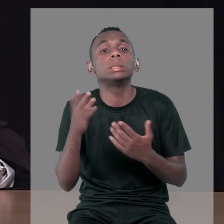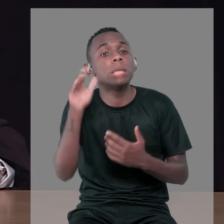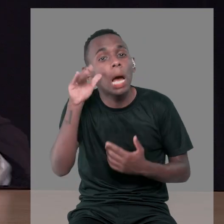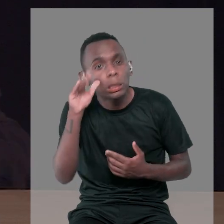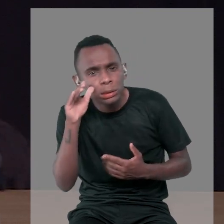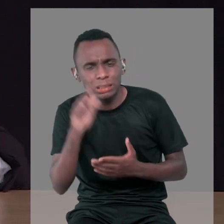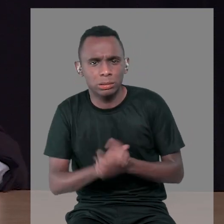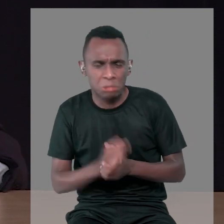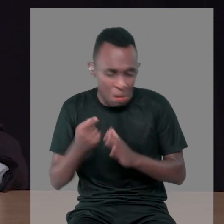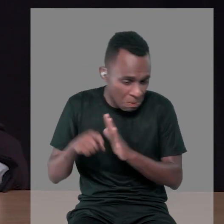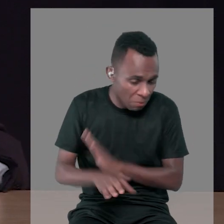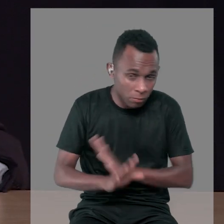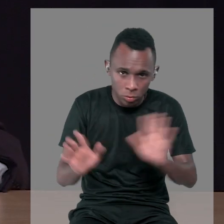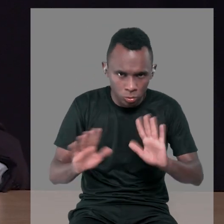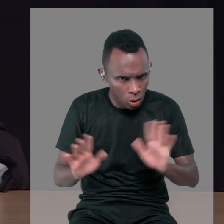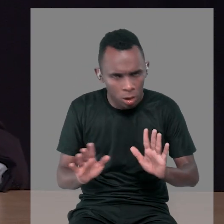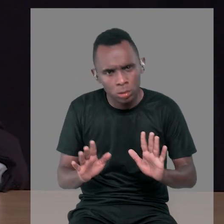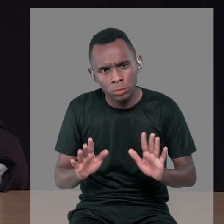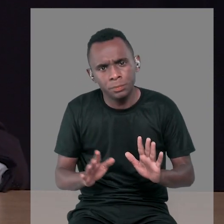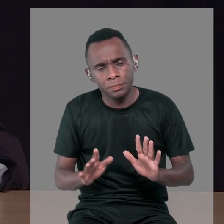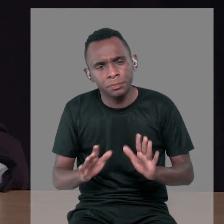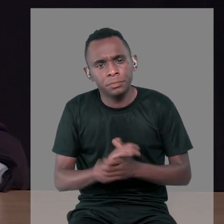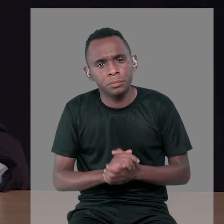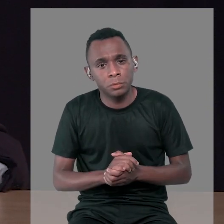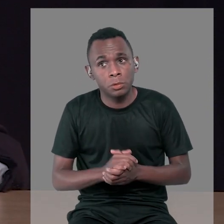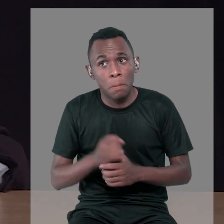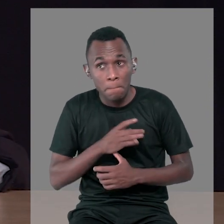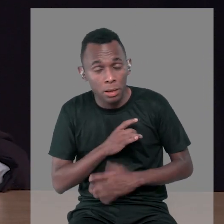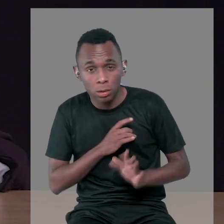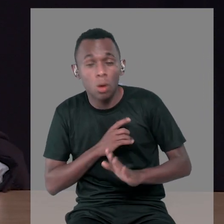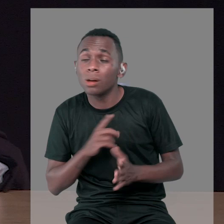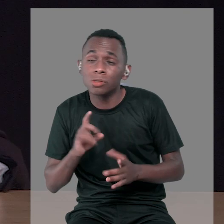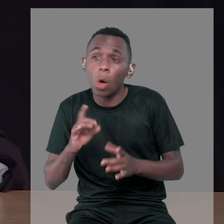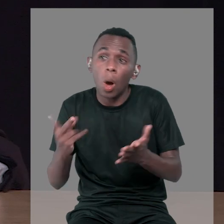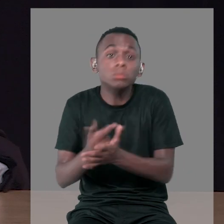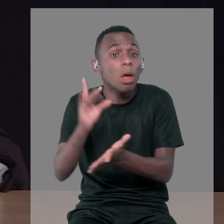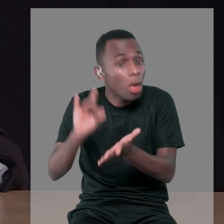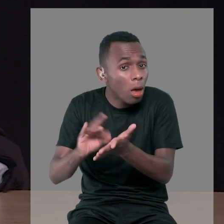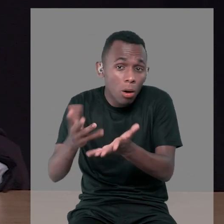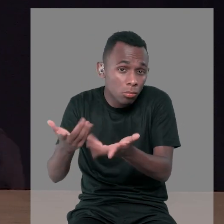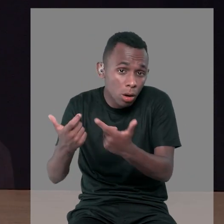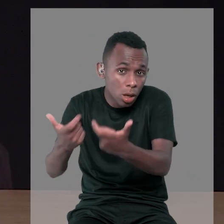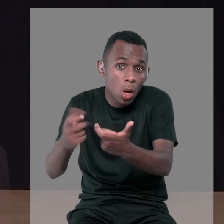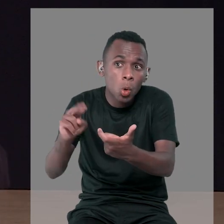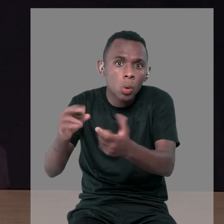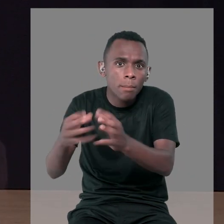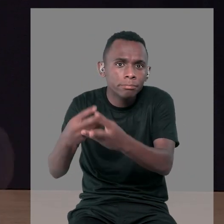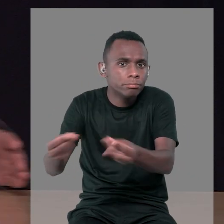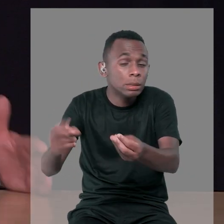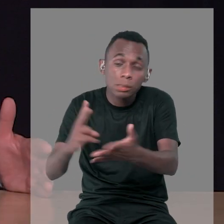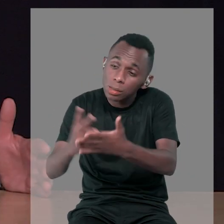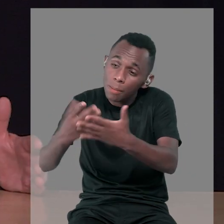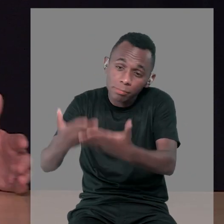né, digamos assim, alarmistas, é bem-vindo ao mundo real. A guerra nunca desapareceu. Se nós pensarmos de